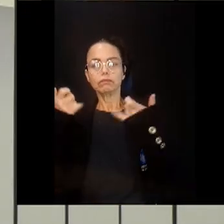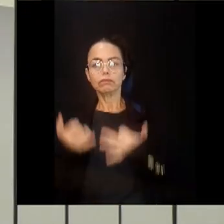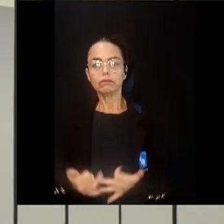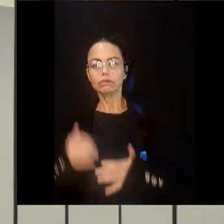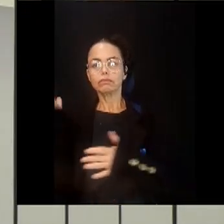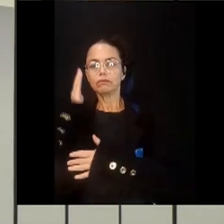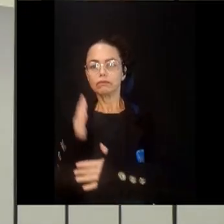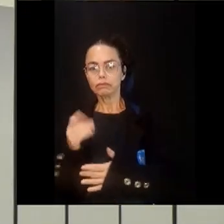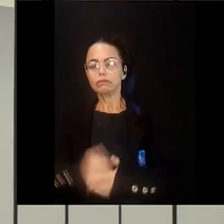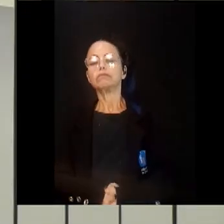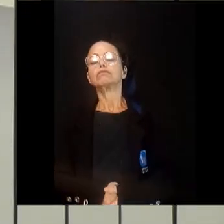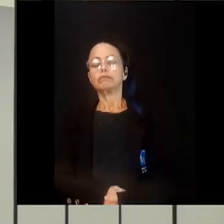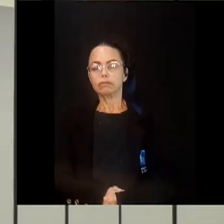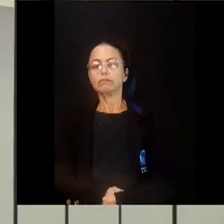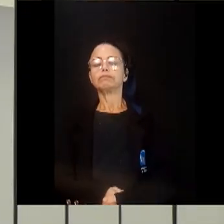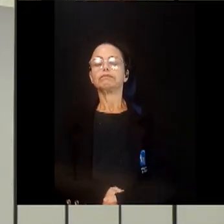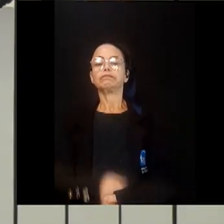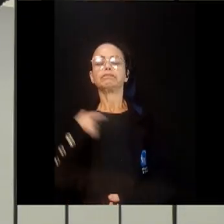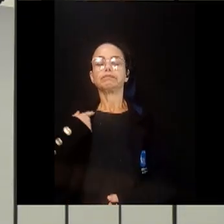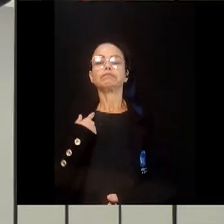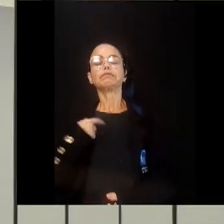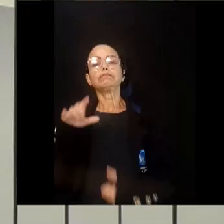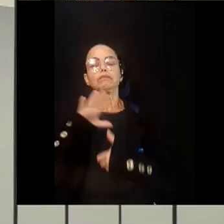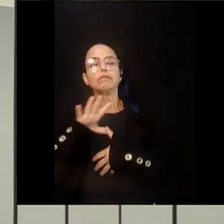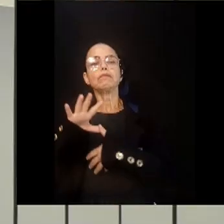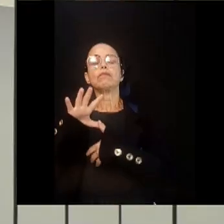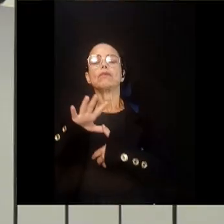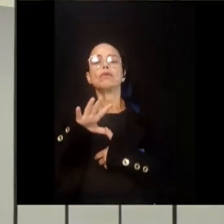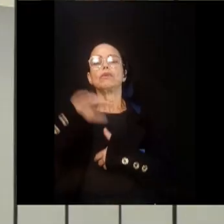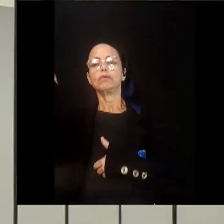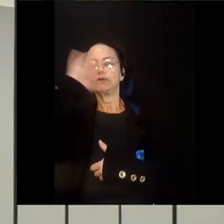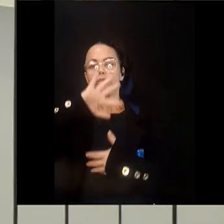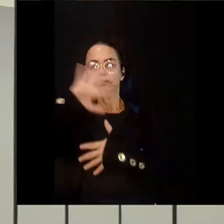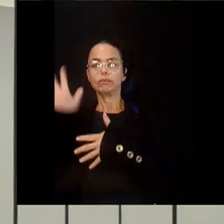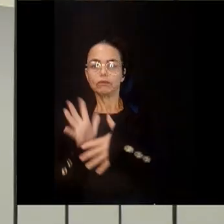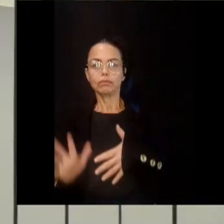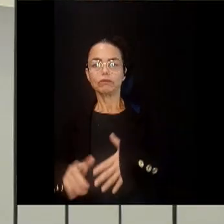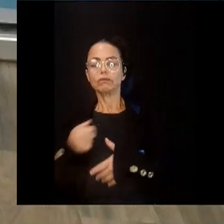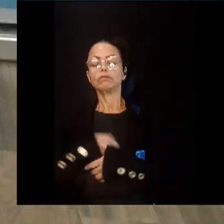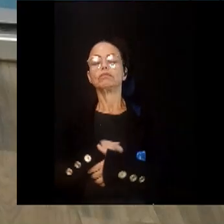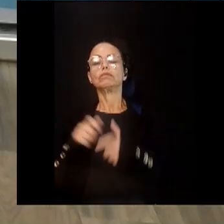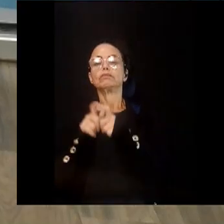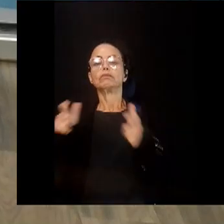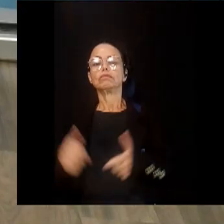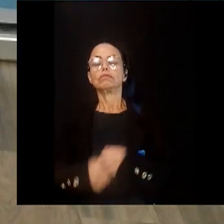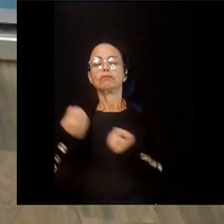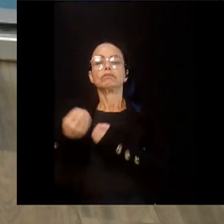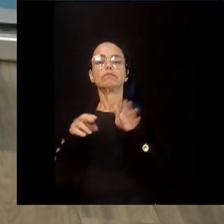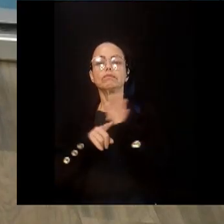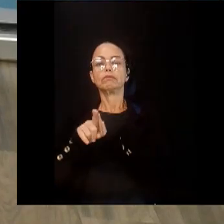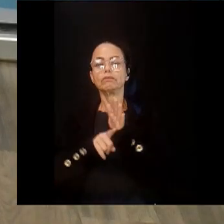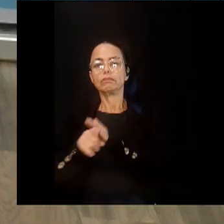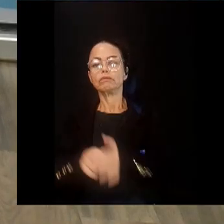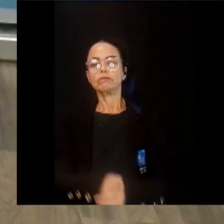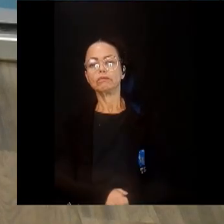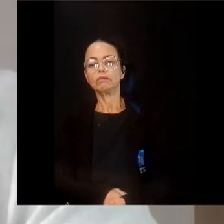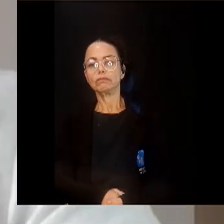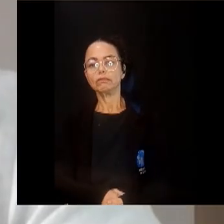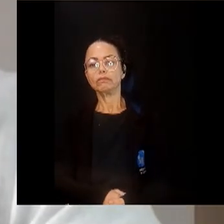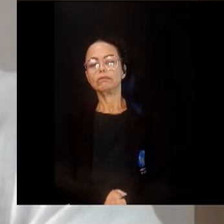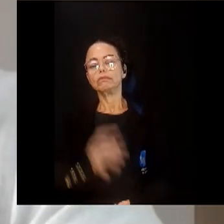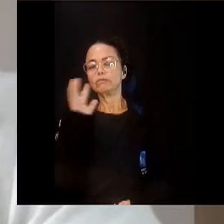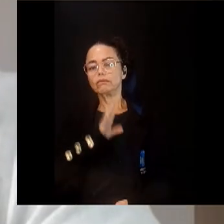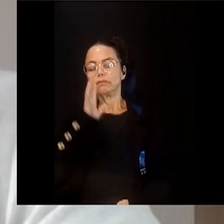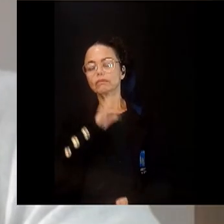país continental muito grande, muito complicado. Como que é feita essa fiscalização? Legal. A